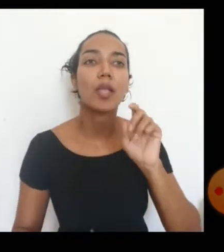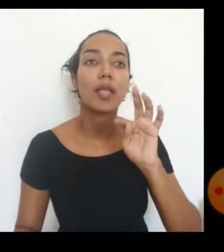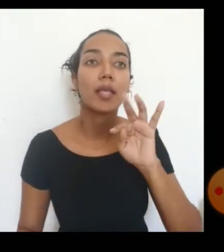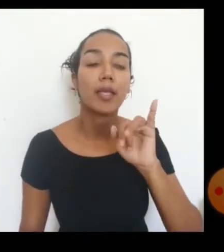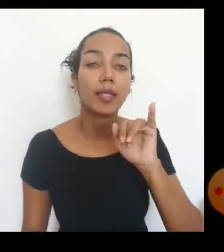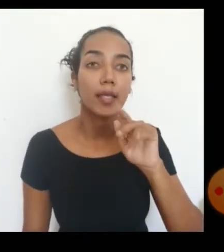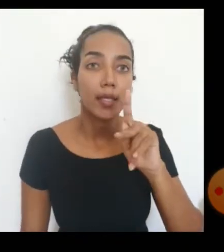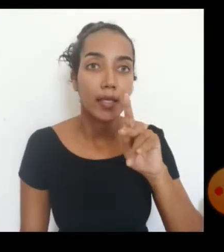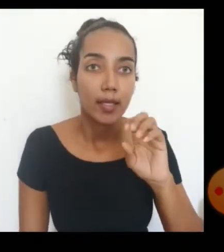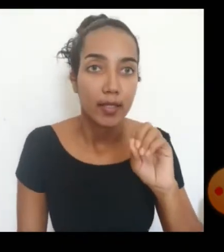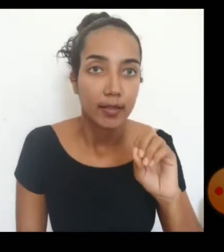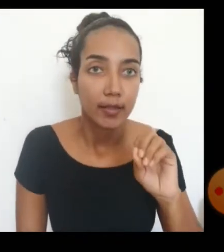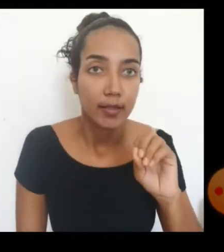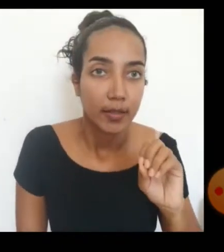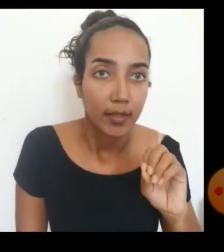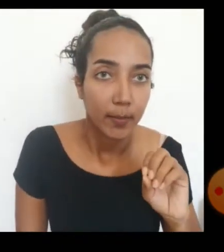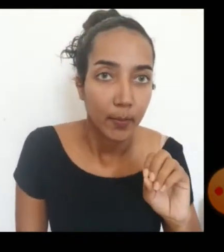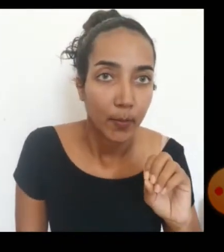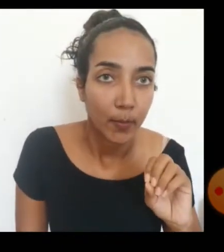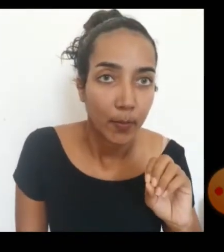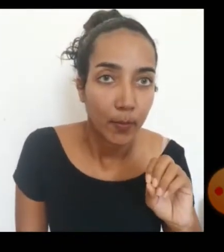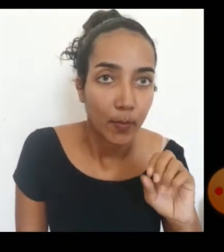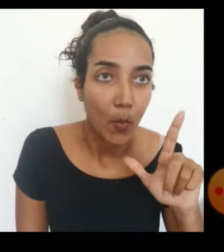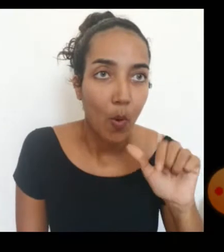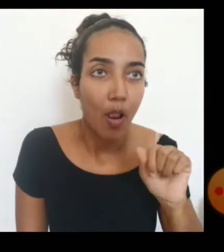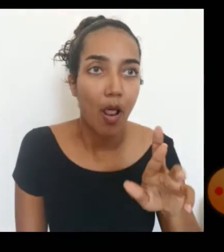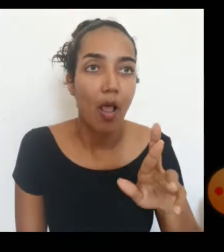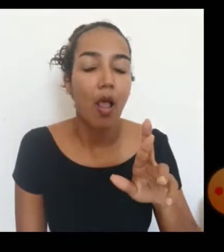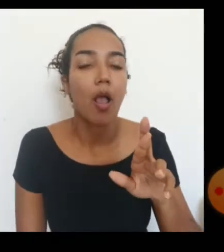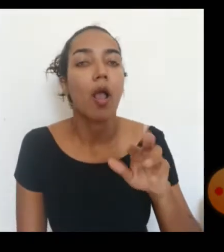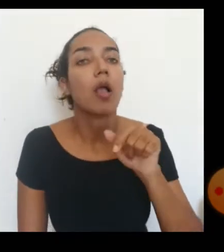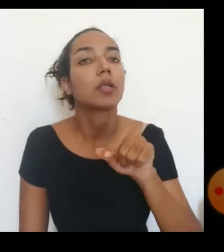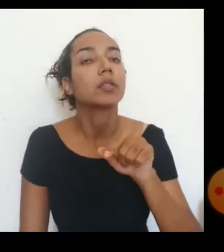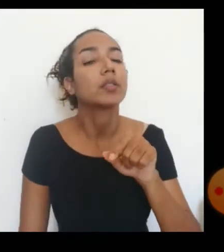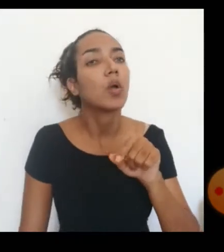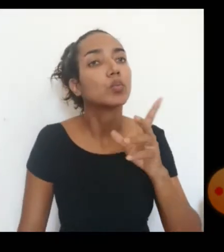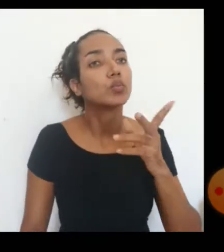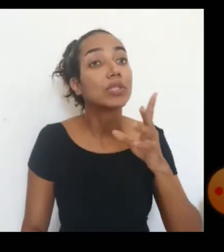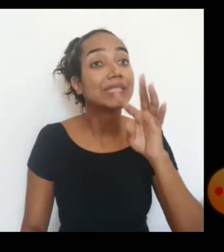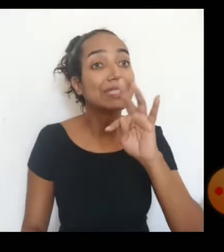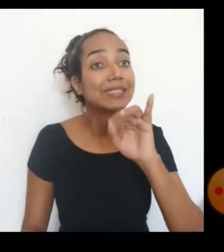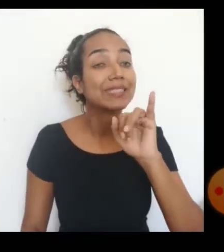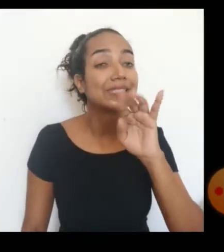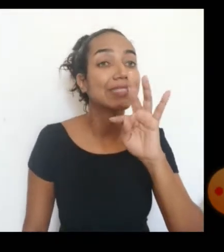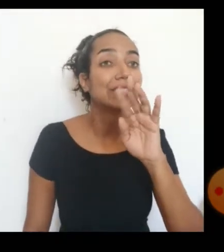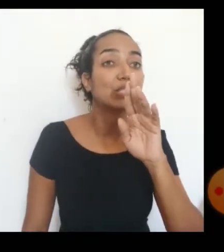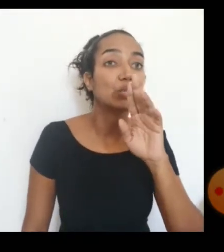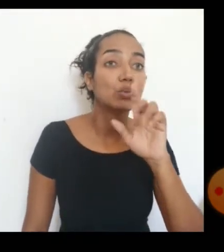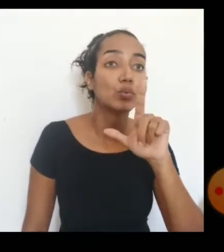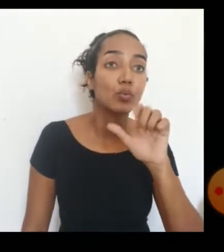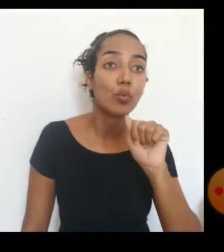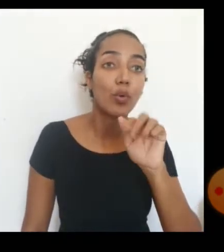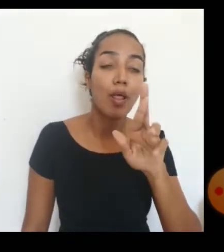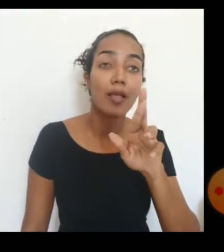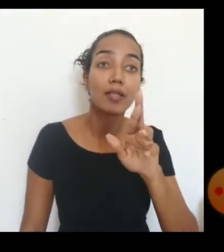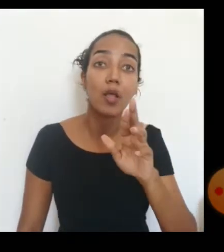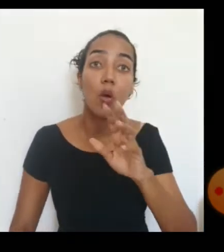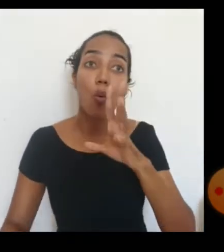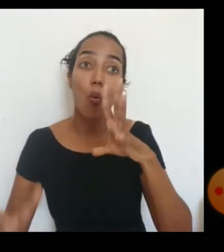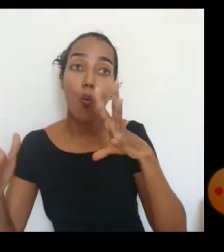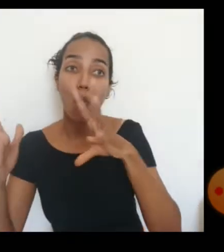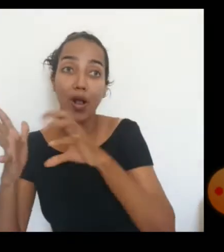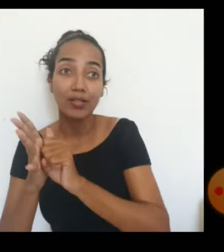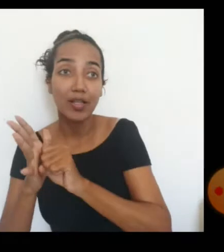dizer com esse relacionamento é que toda conta possui um titular que é do tipo cliente. Além disso, se